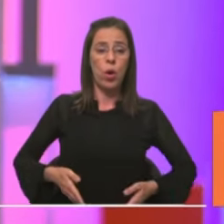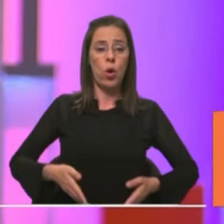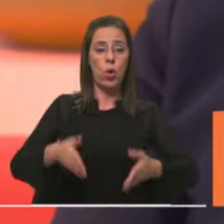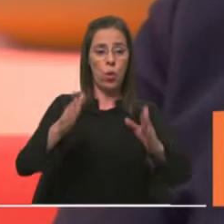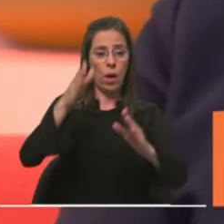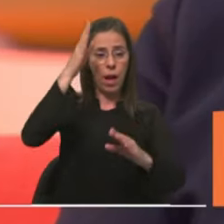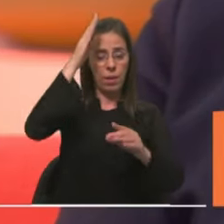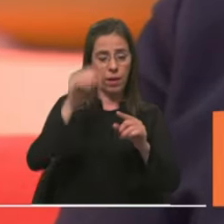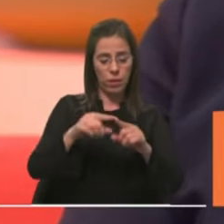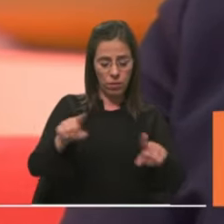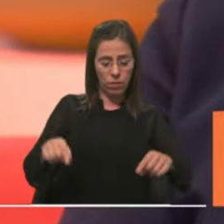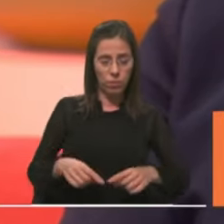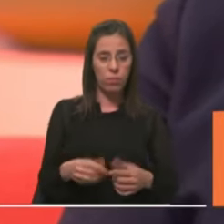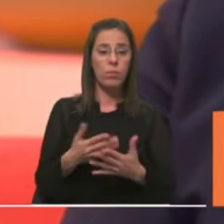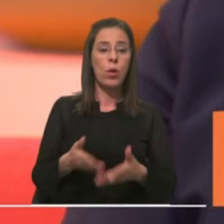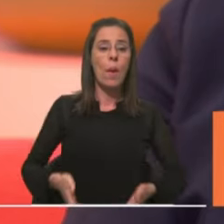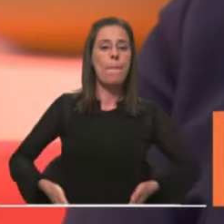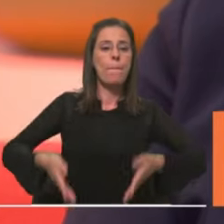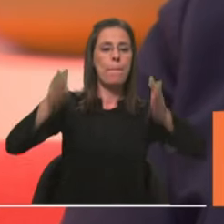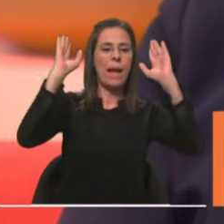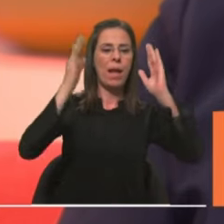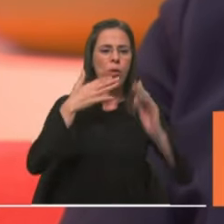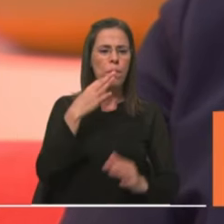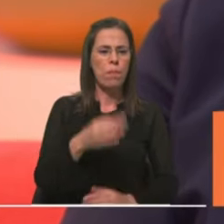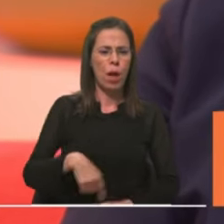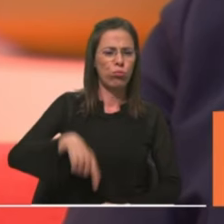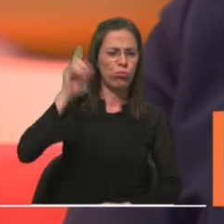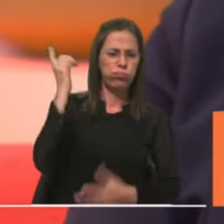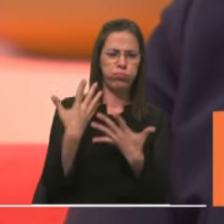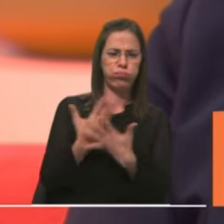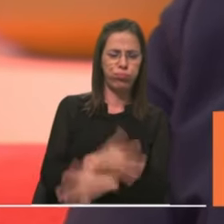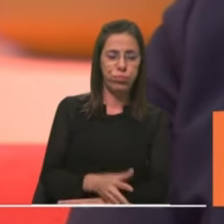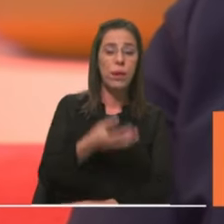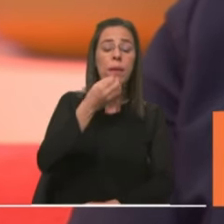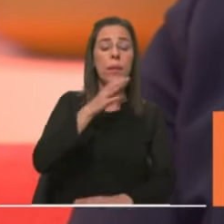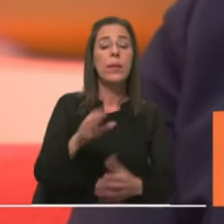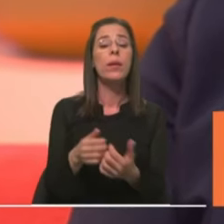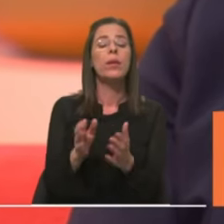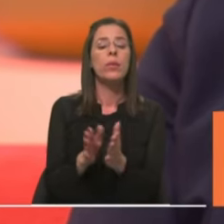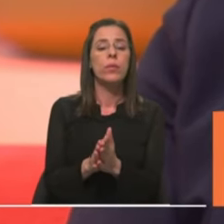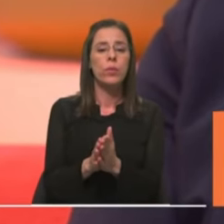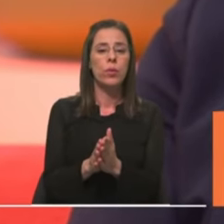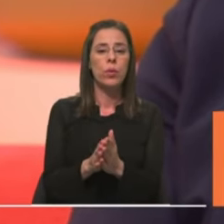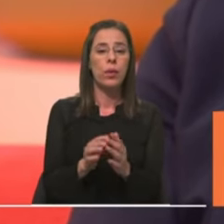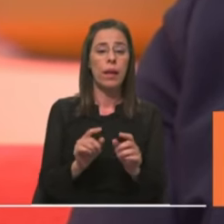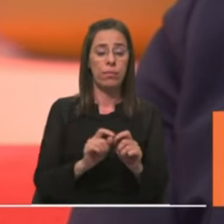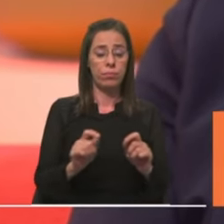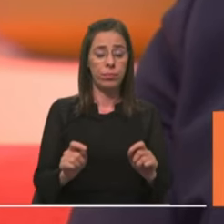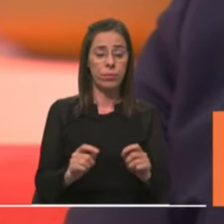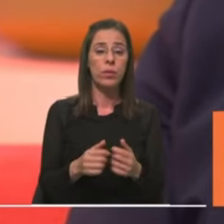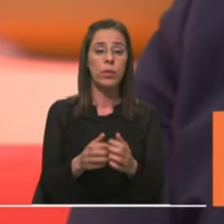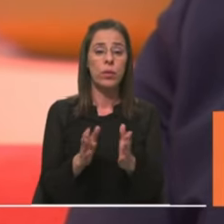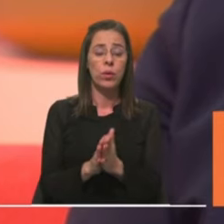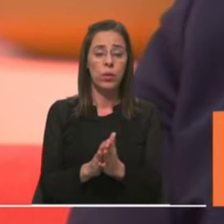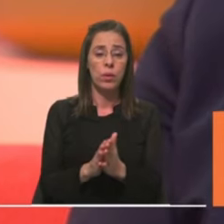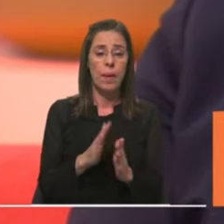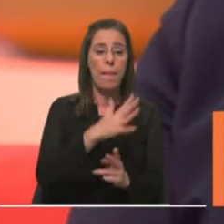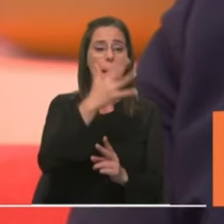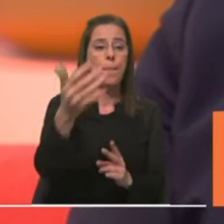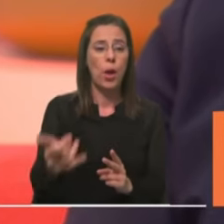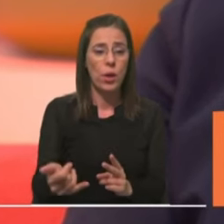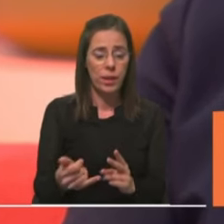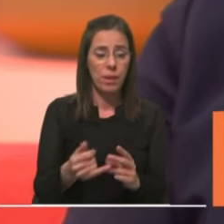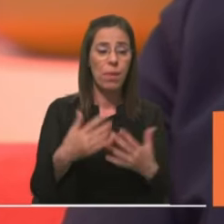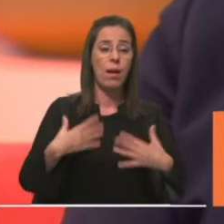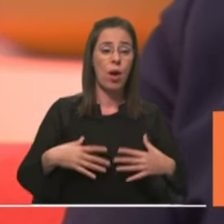Almada no Ateliê herde o prédio todo imagina basicamente perdemos tudo o que tínhamos para a estação e perdemos tudo o que tínhamos para a próxima